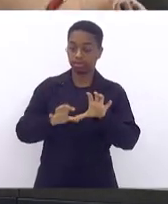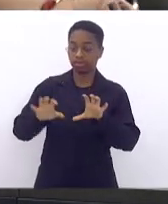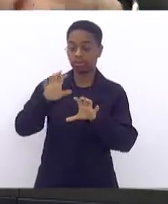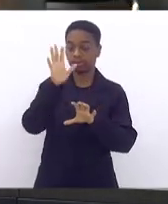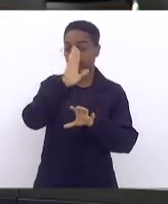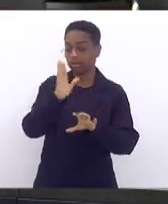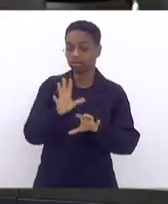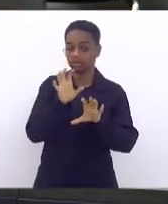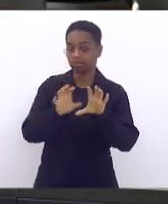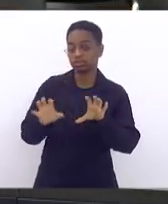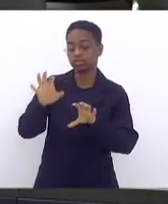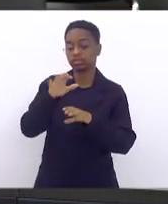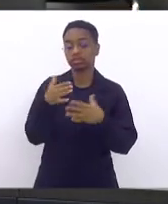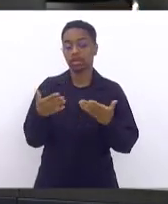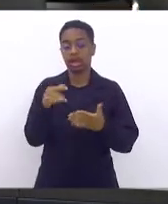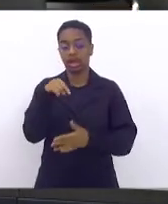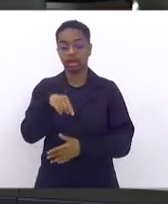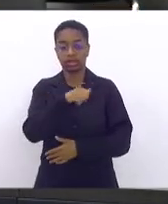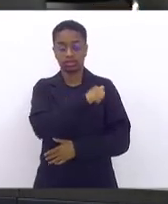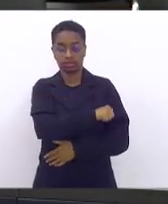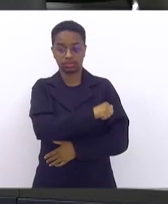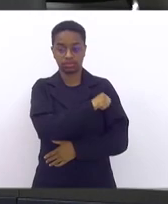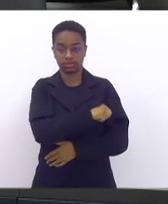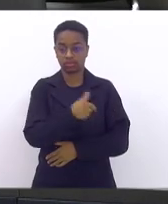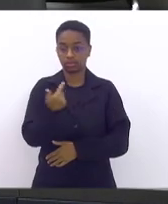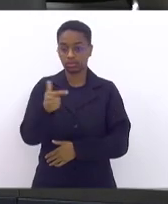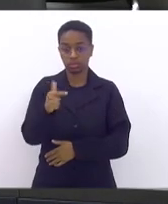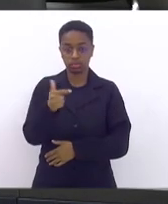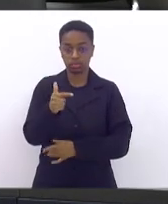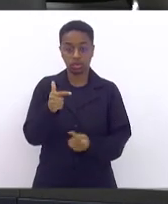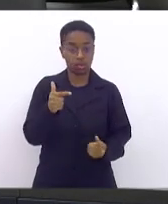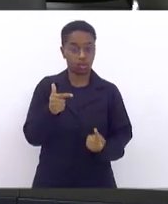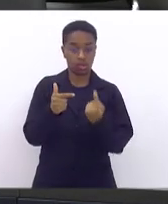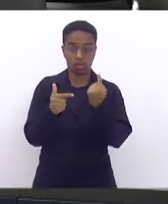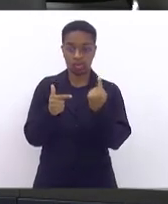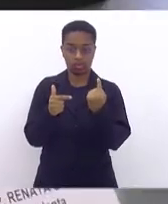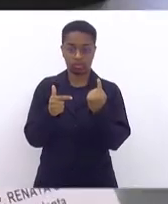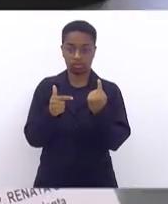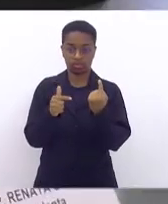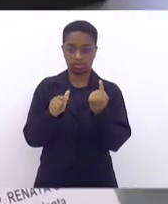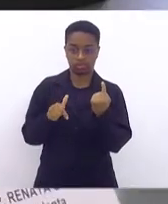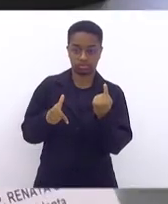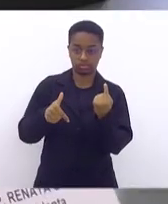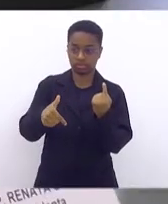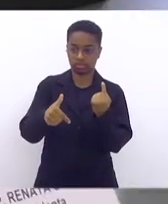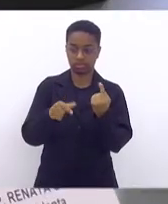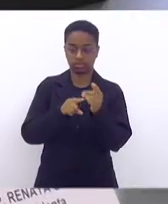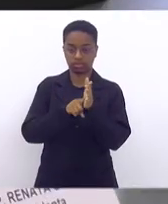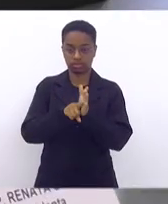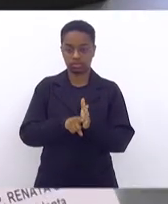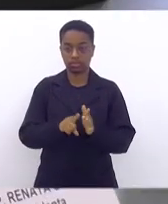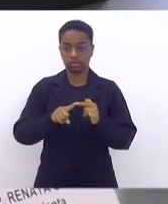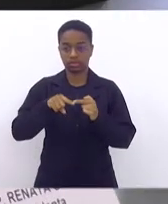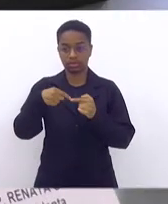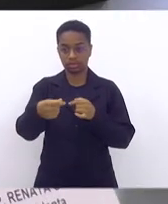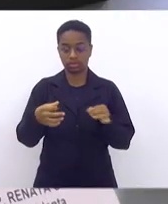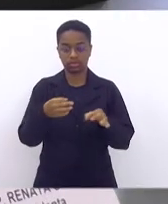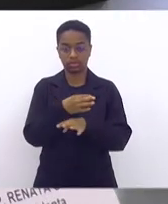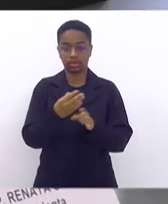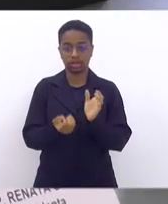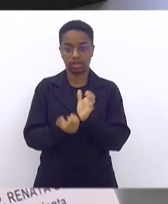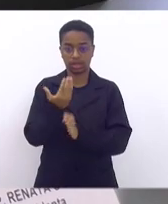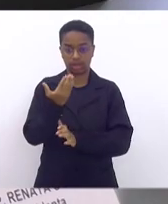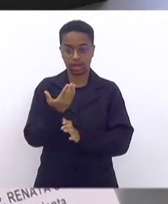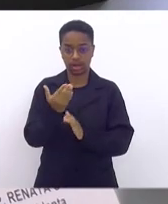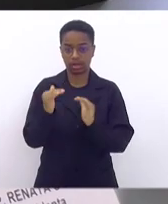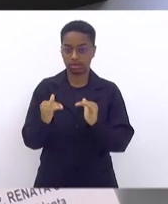nacional. O Rio de Janeiro não tinha um perito à frente da perícia. Com a criação da superintendência,